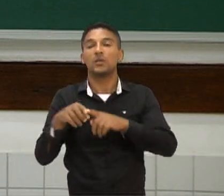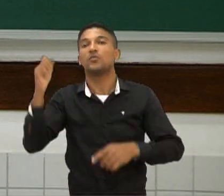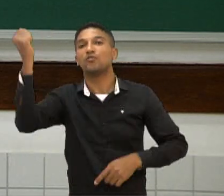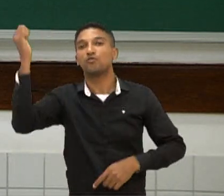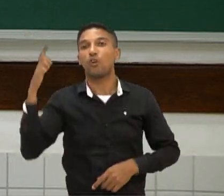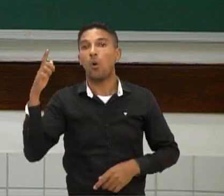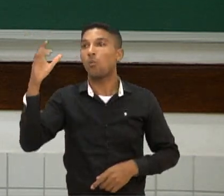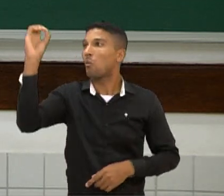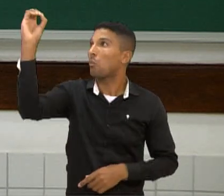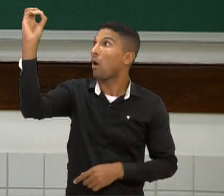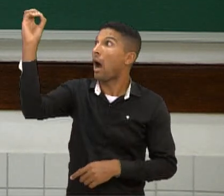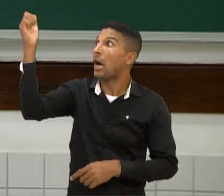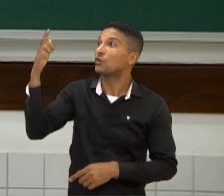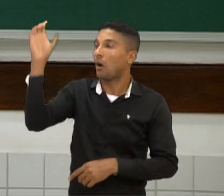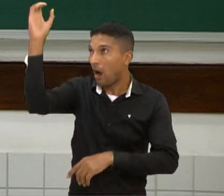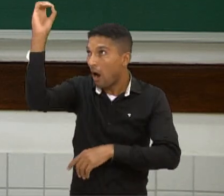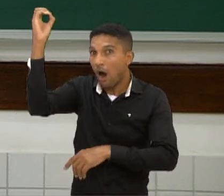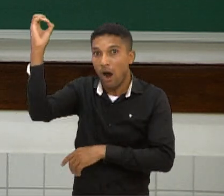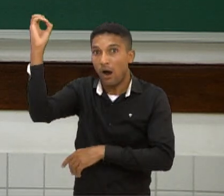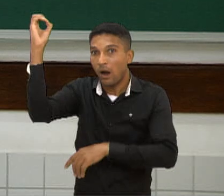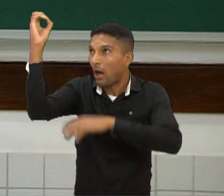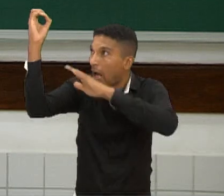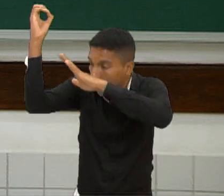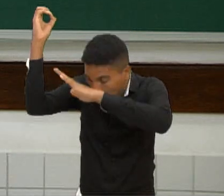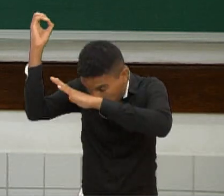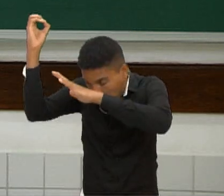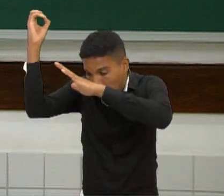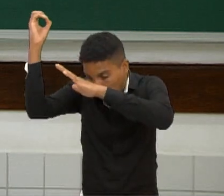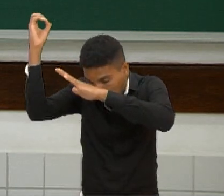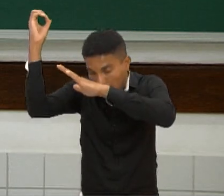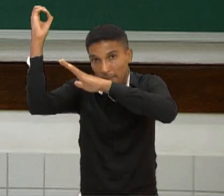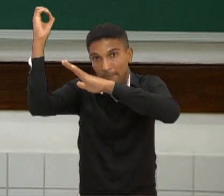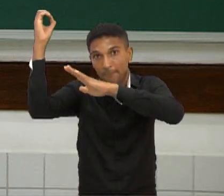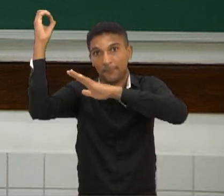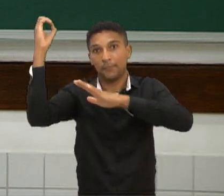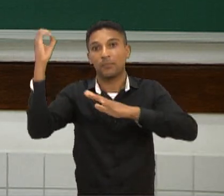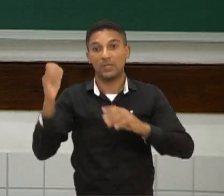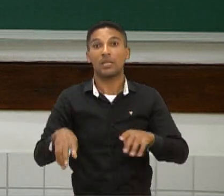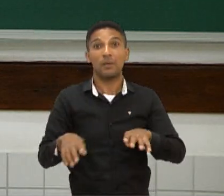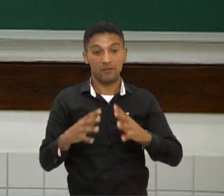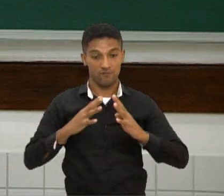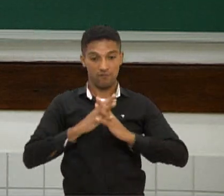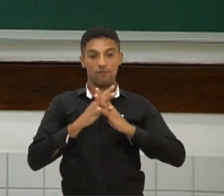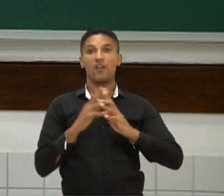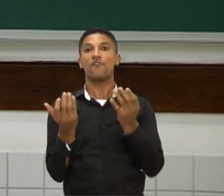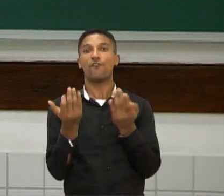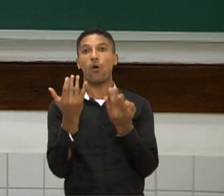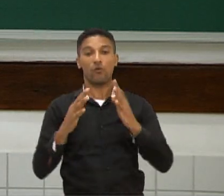eles continuaram com essas ideias, mas dentro da tradição cristã.